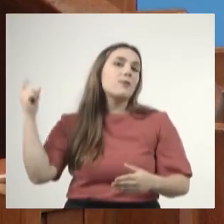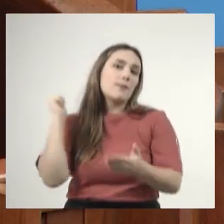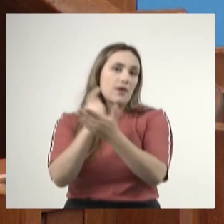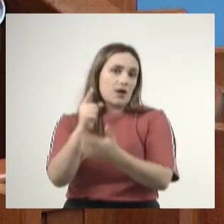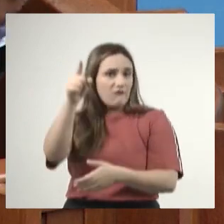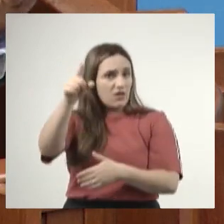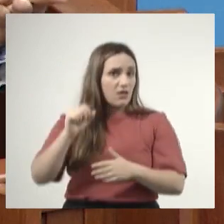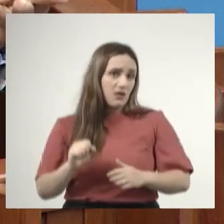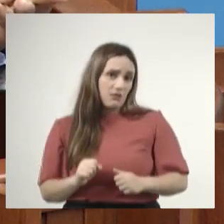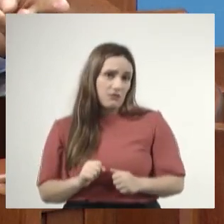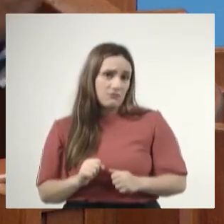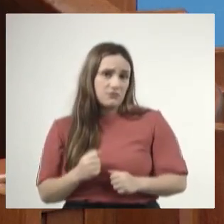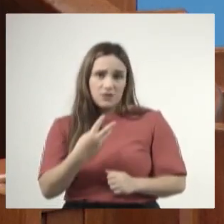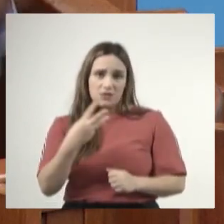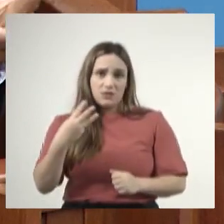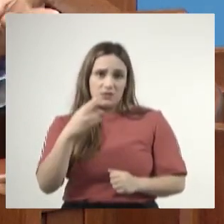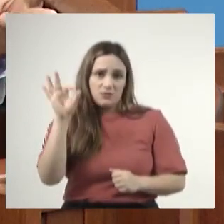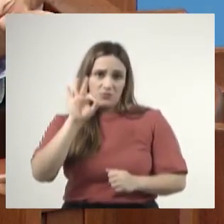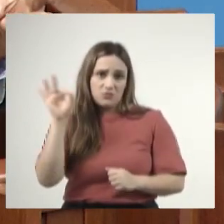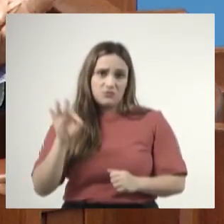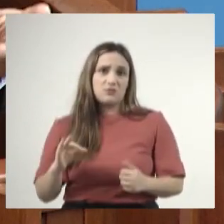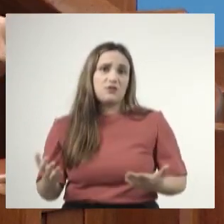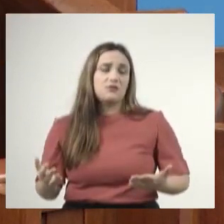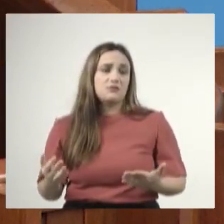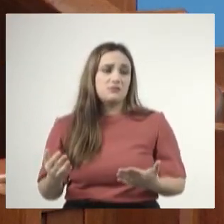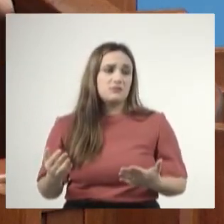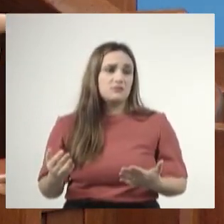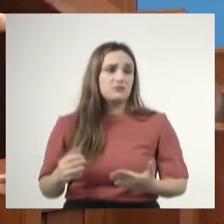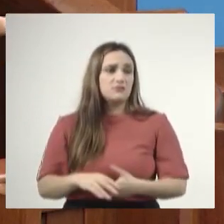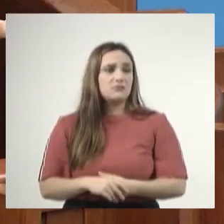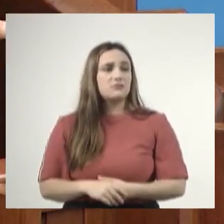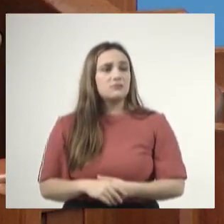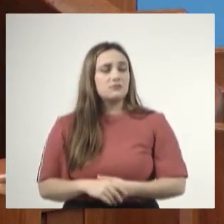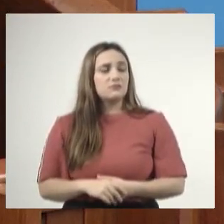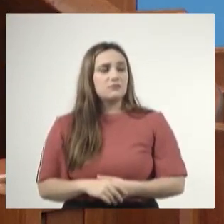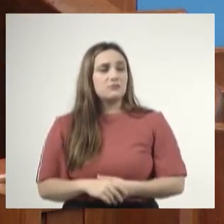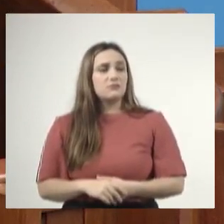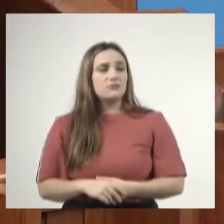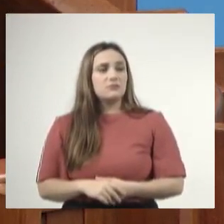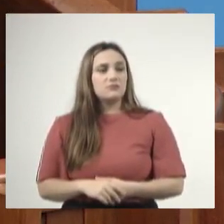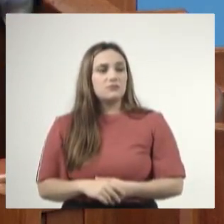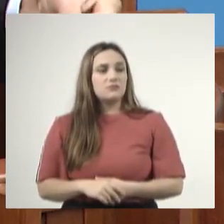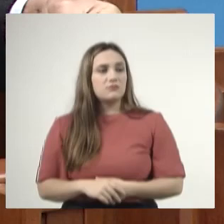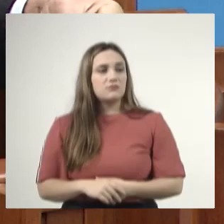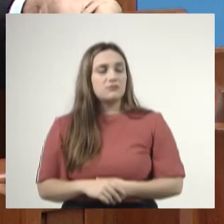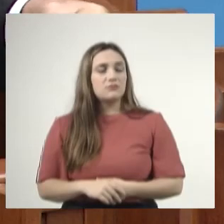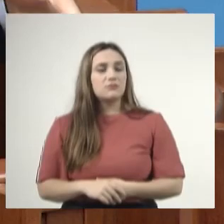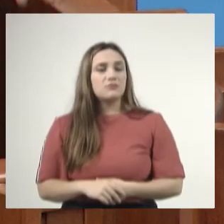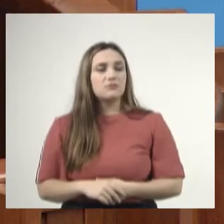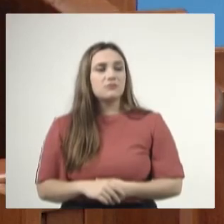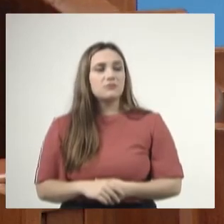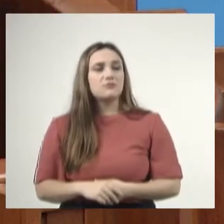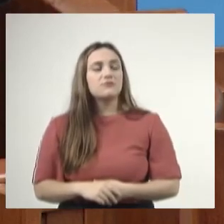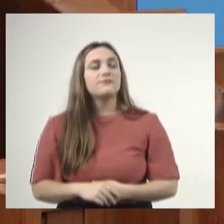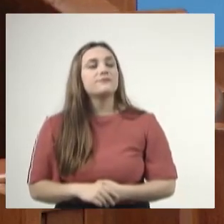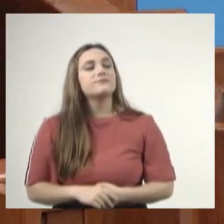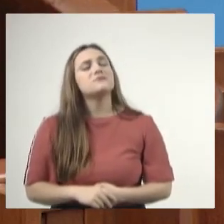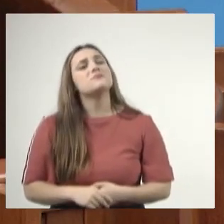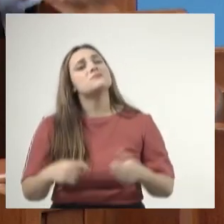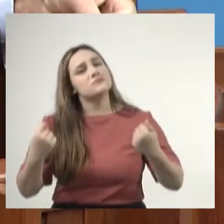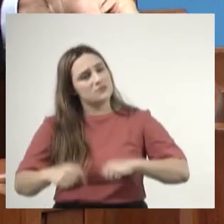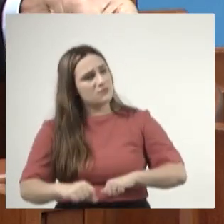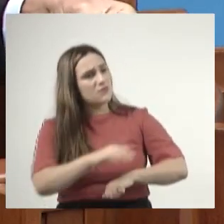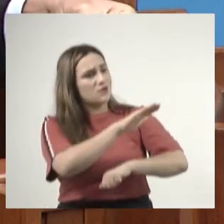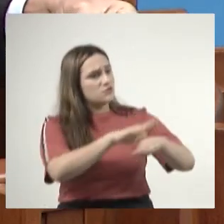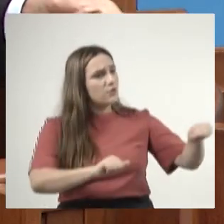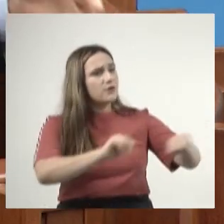terras. 33% antes da medição, porque tinha que chamar os vizinhos para conferir